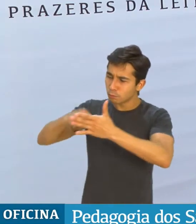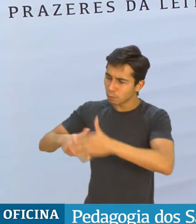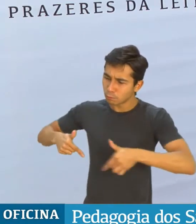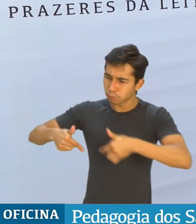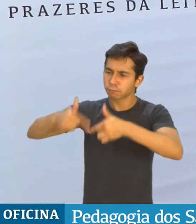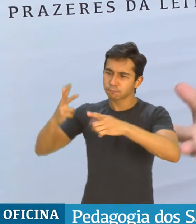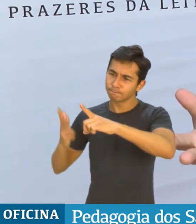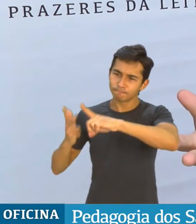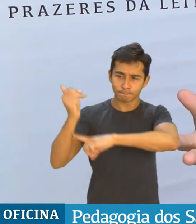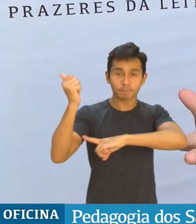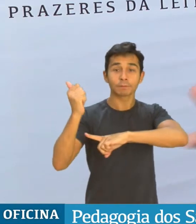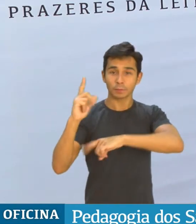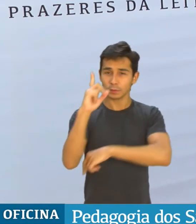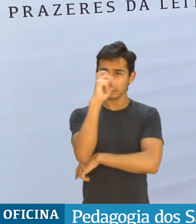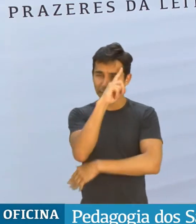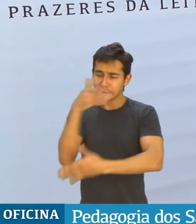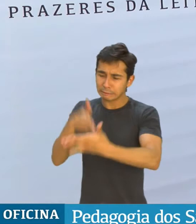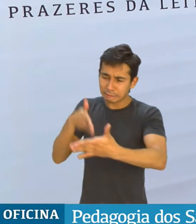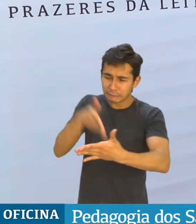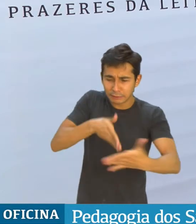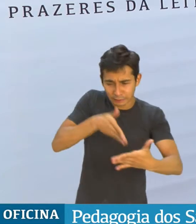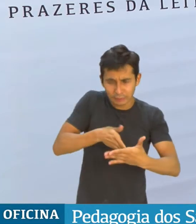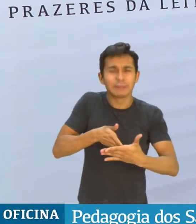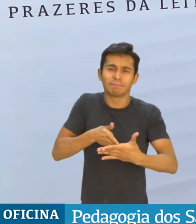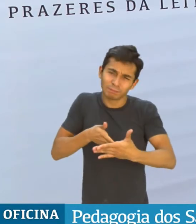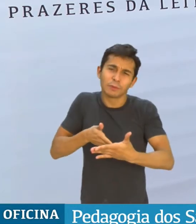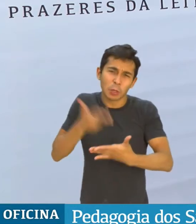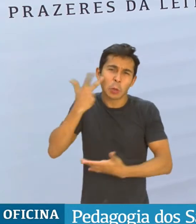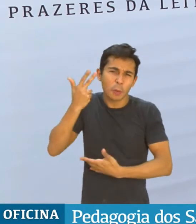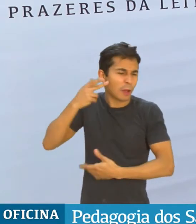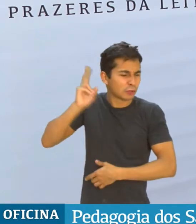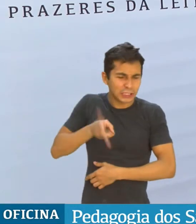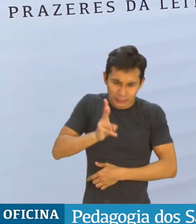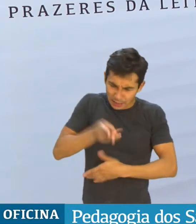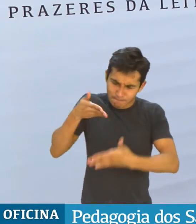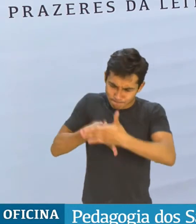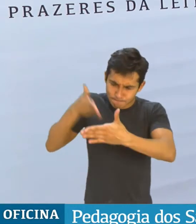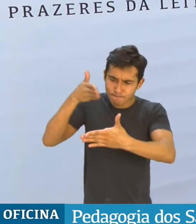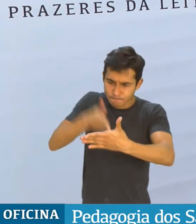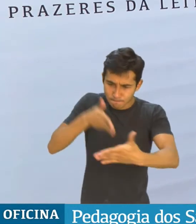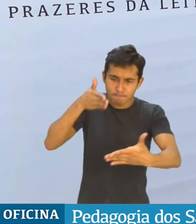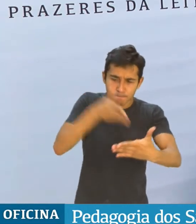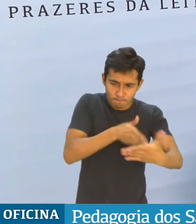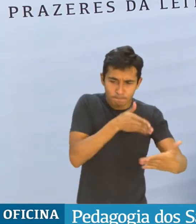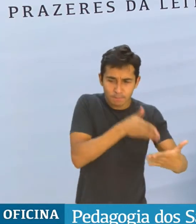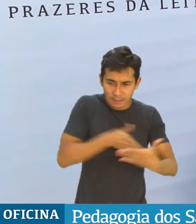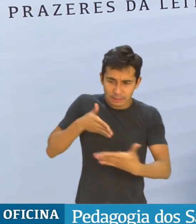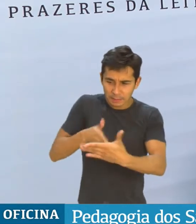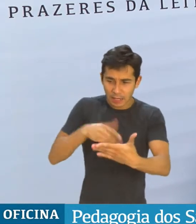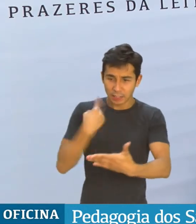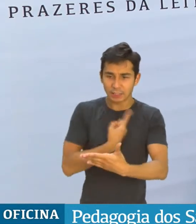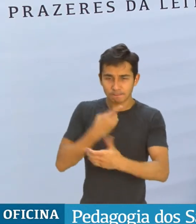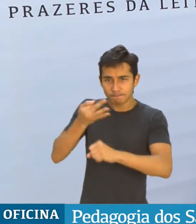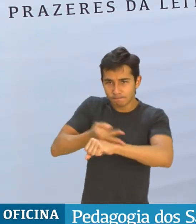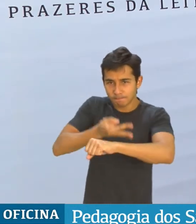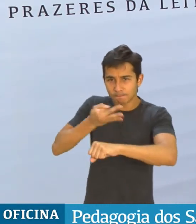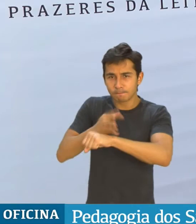conquista. Dificuldades sempre existiram e sempre existirão. E nós